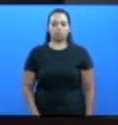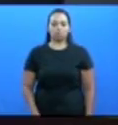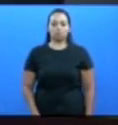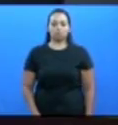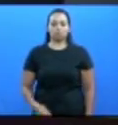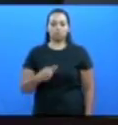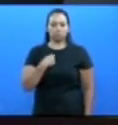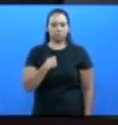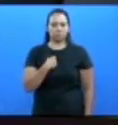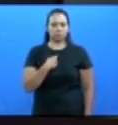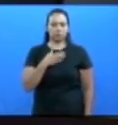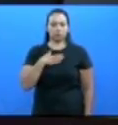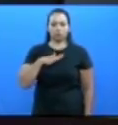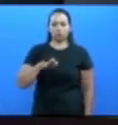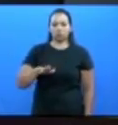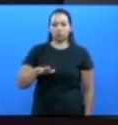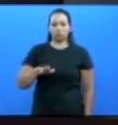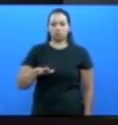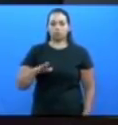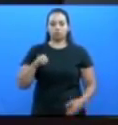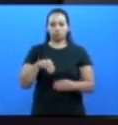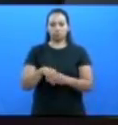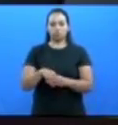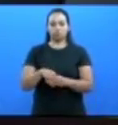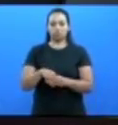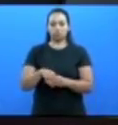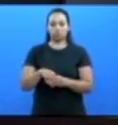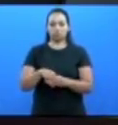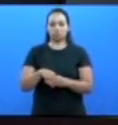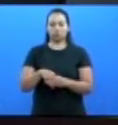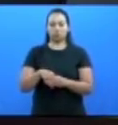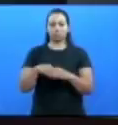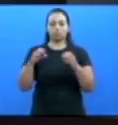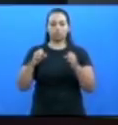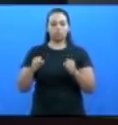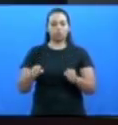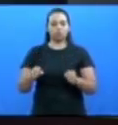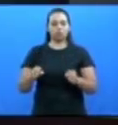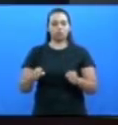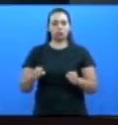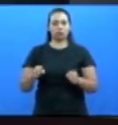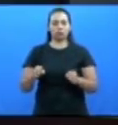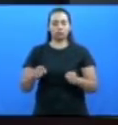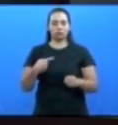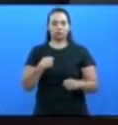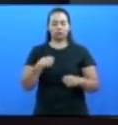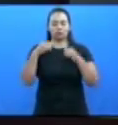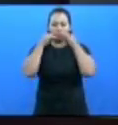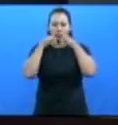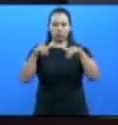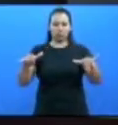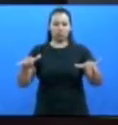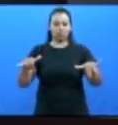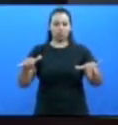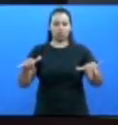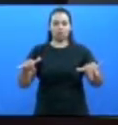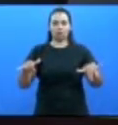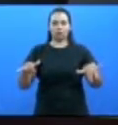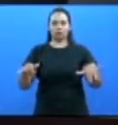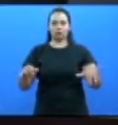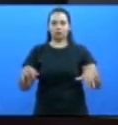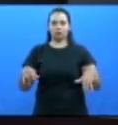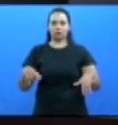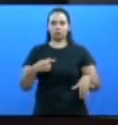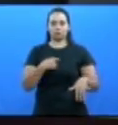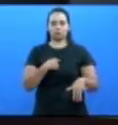da minha abstenção, teria que ter votação nominal. Poderíamos declarar que já estou me abstendo de todas, a gente não passar por esse